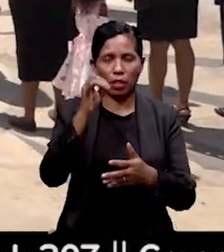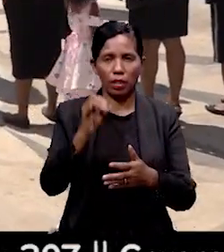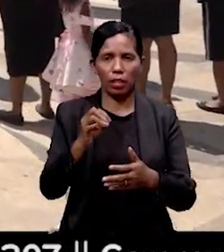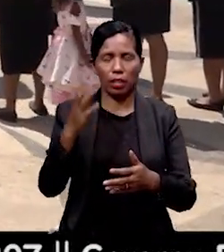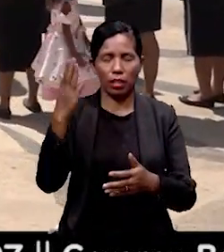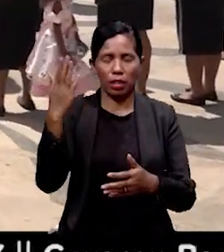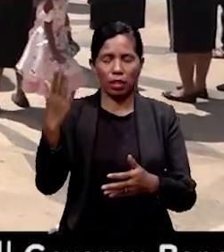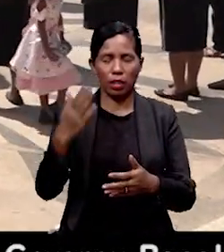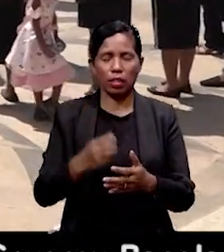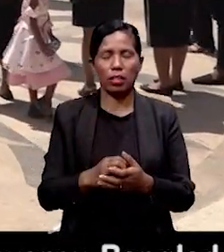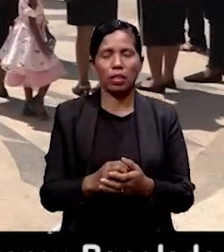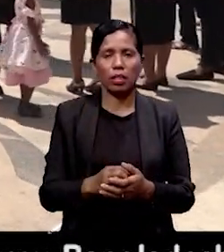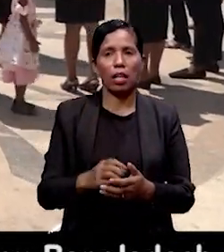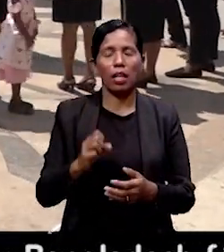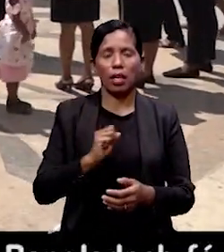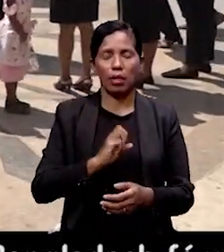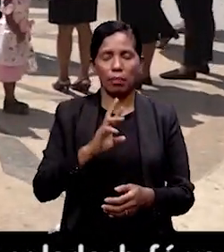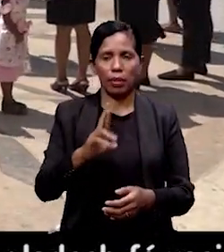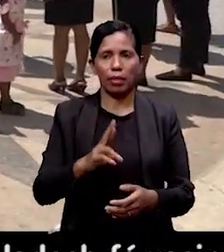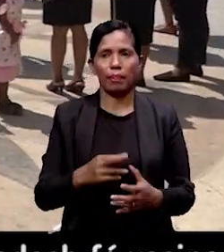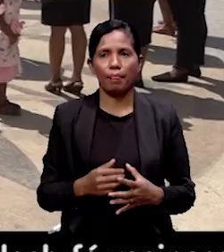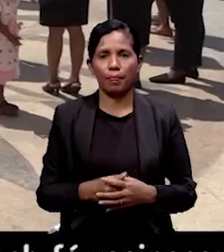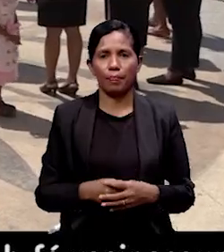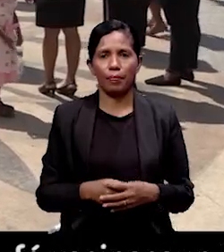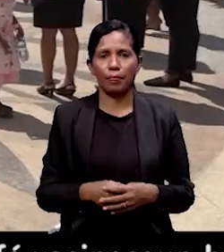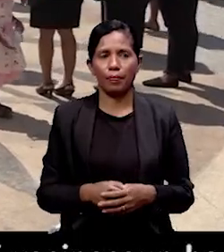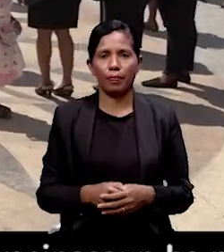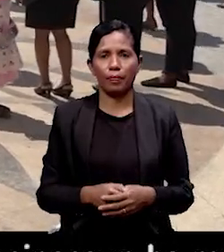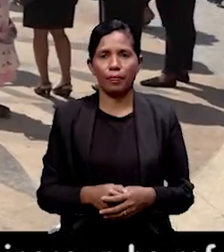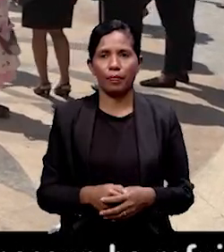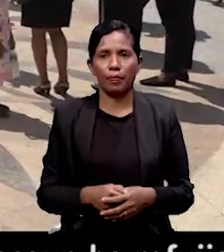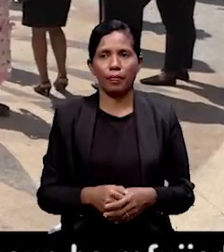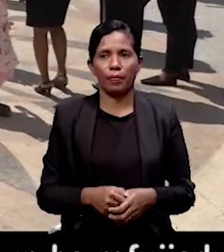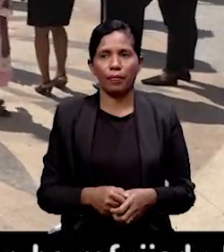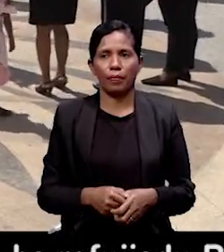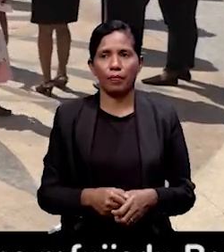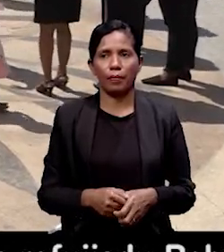Atsabe, quarta semana né. Leopoldina de Carvalho, Jacinto Fuca, Gemen.